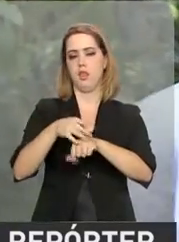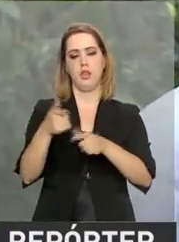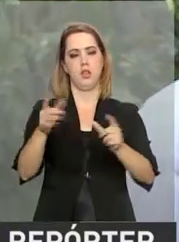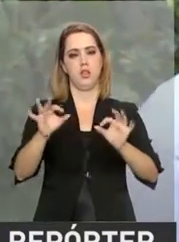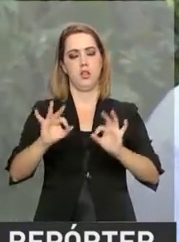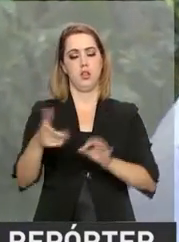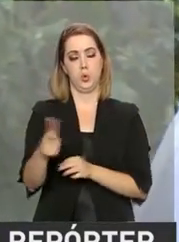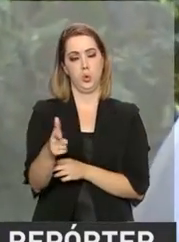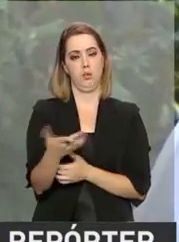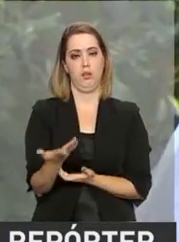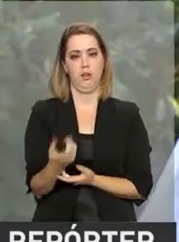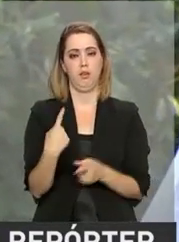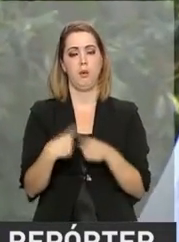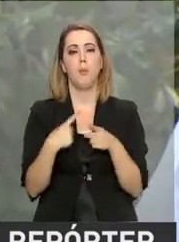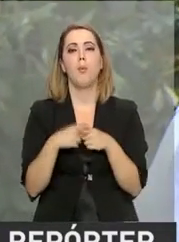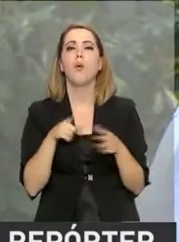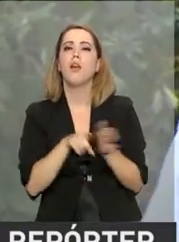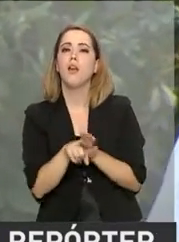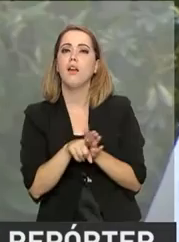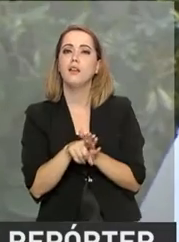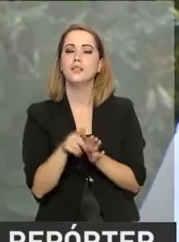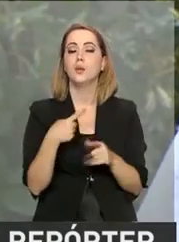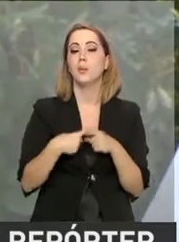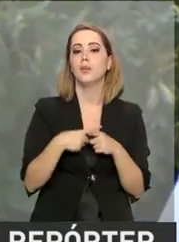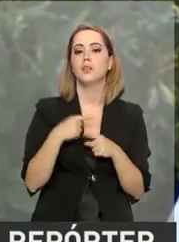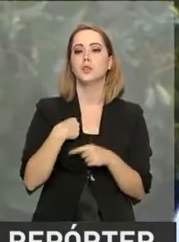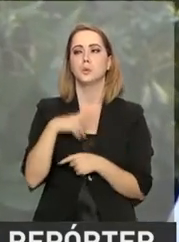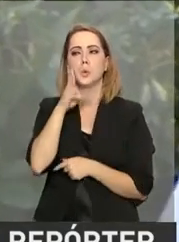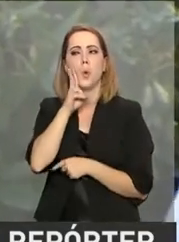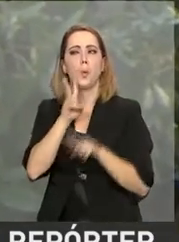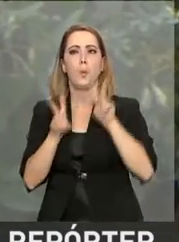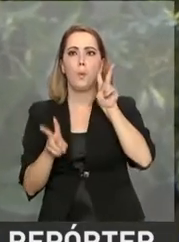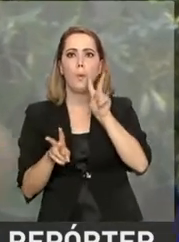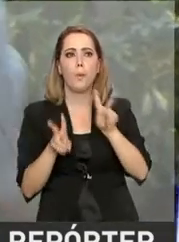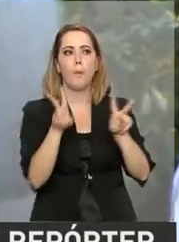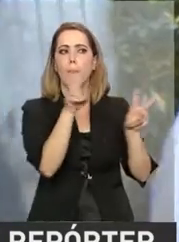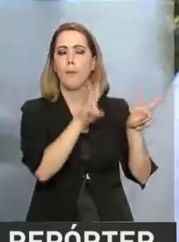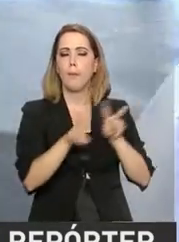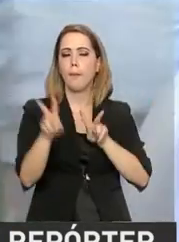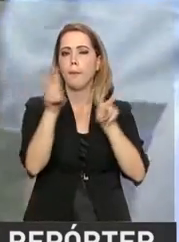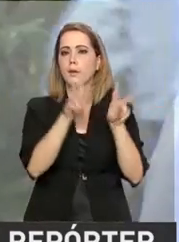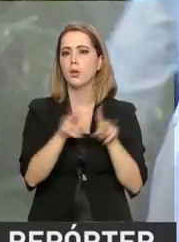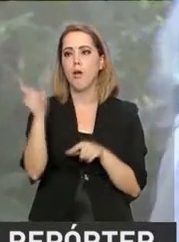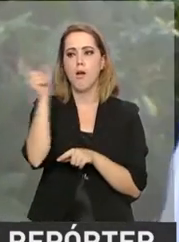Por quê? Porque eu fico observando.